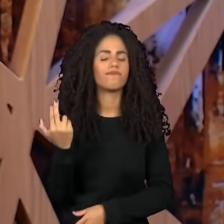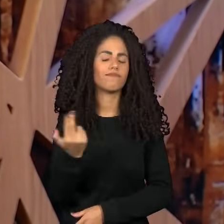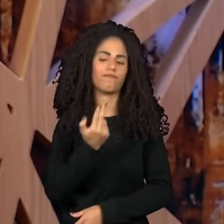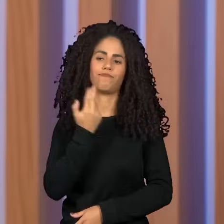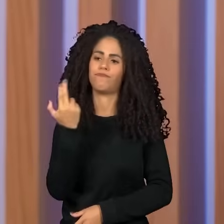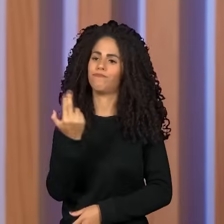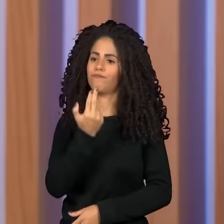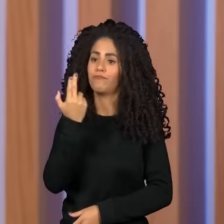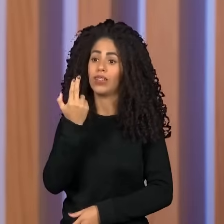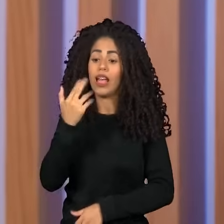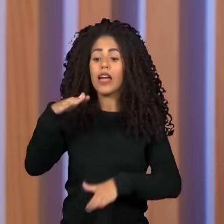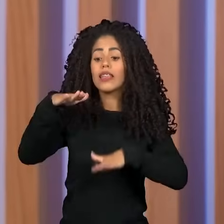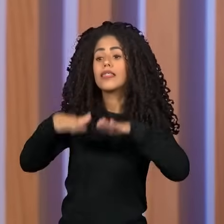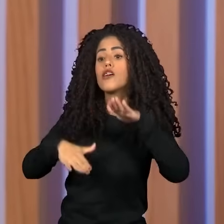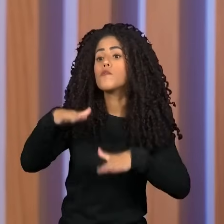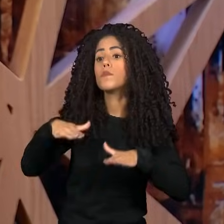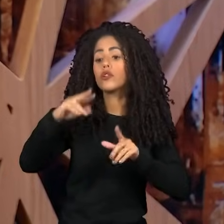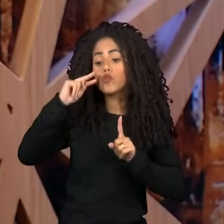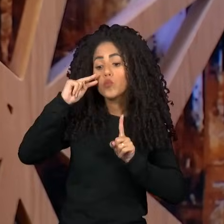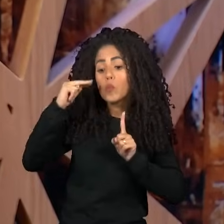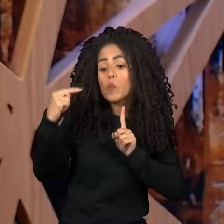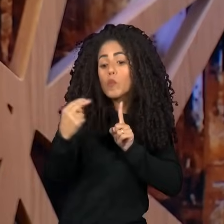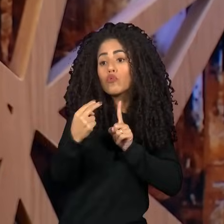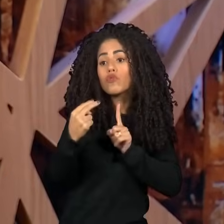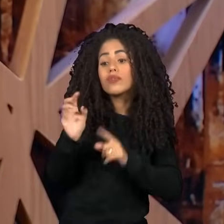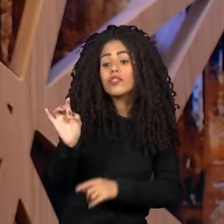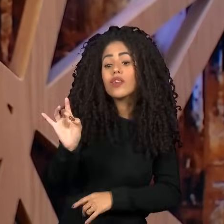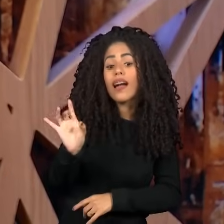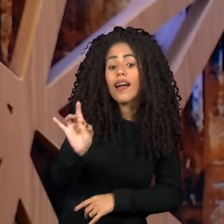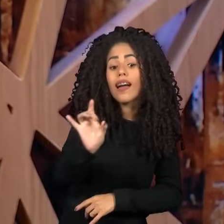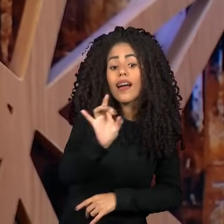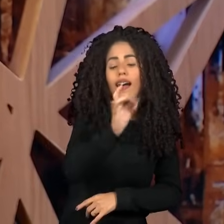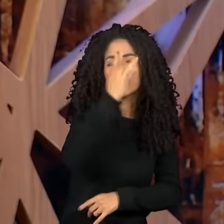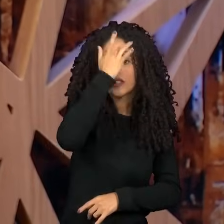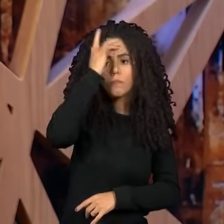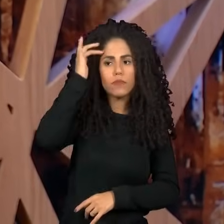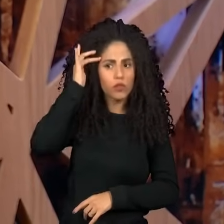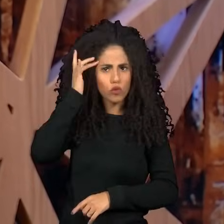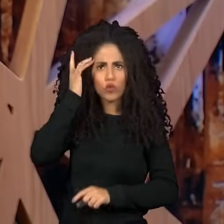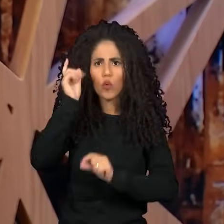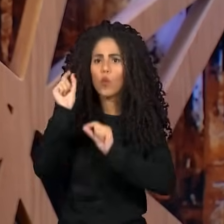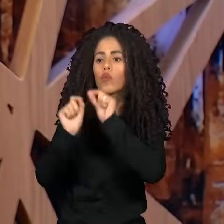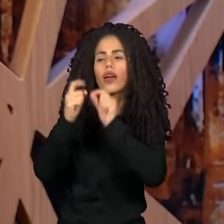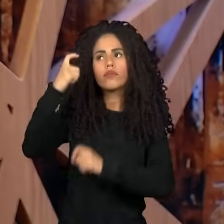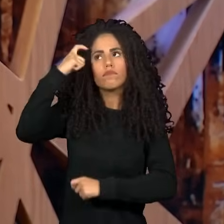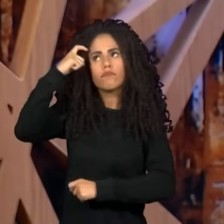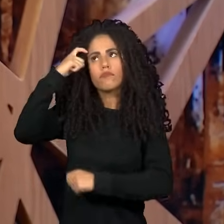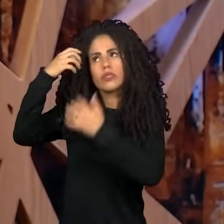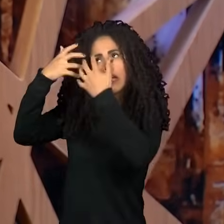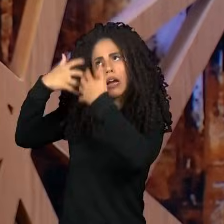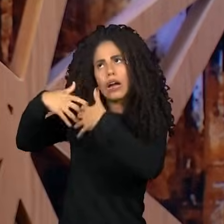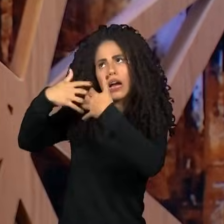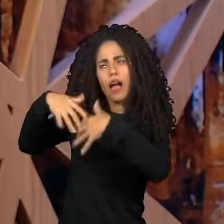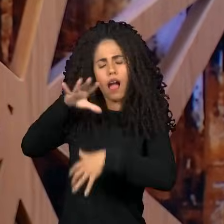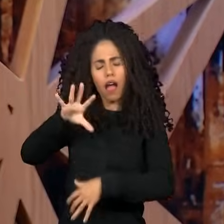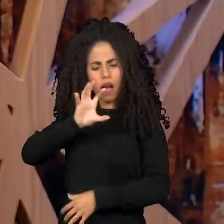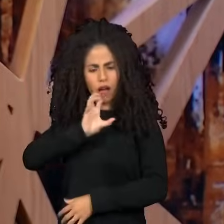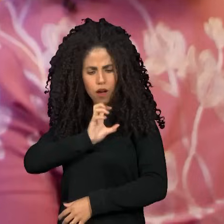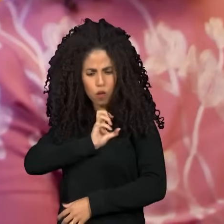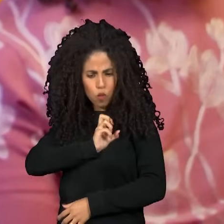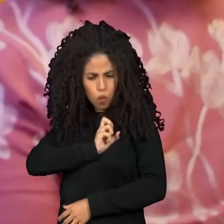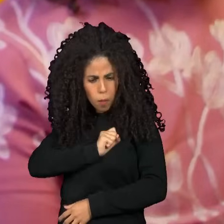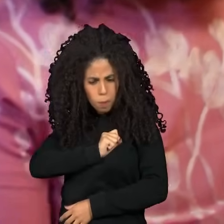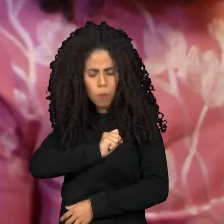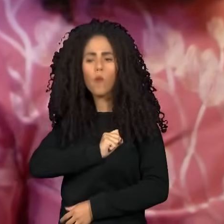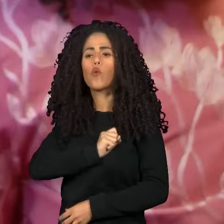própria ótica, do nosso próprio paradigma. Então, se nós estamos falando muito de desconstrução, não dá para pensar o amor operando dentro de uma